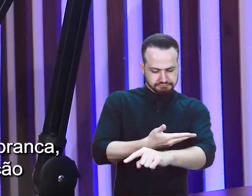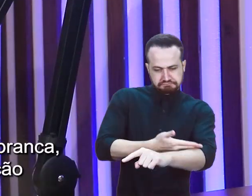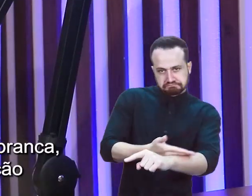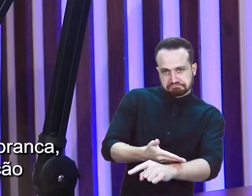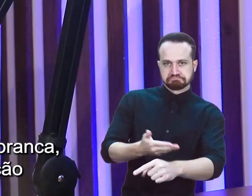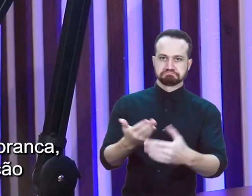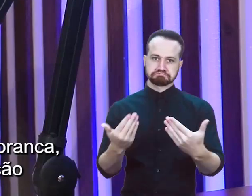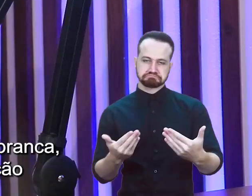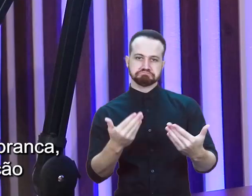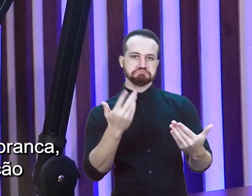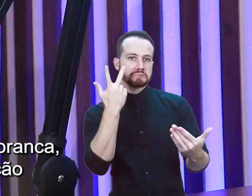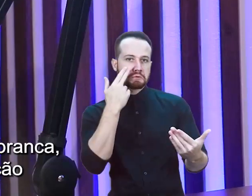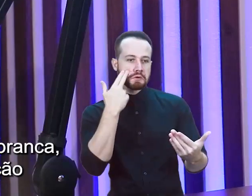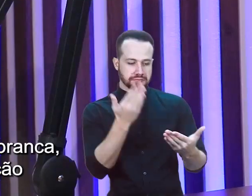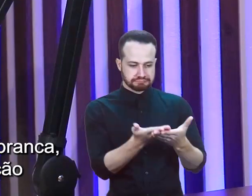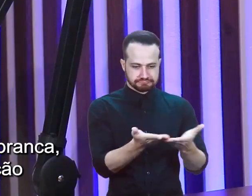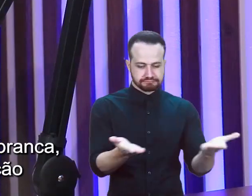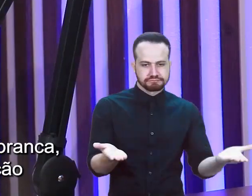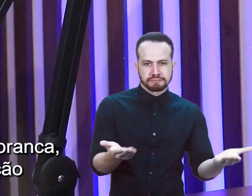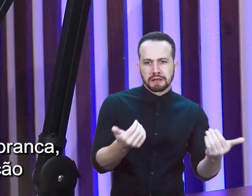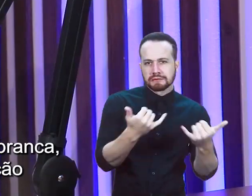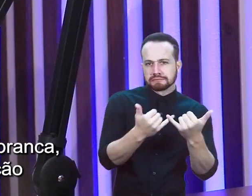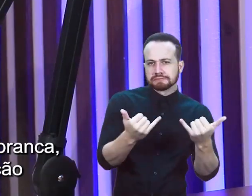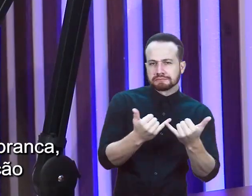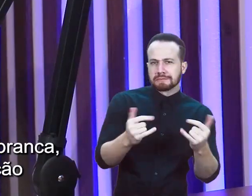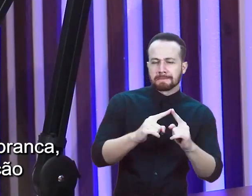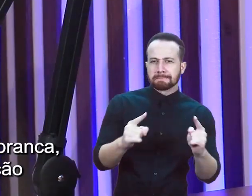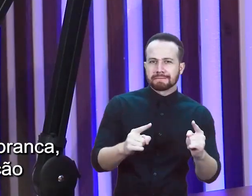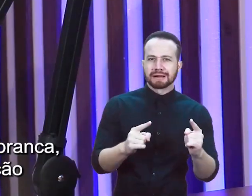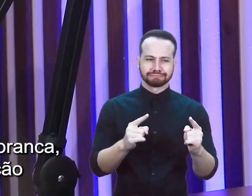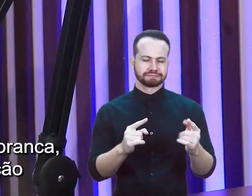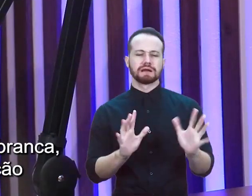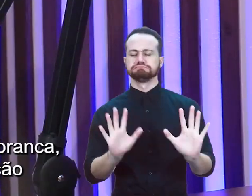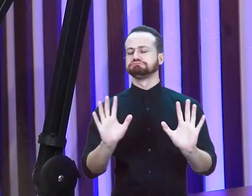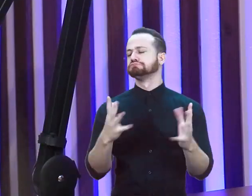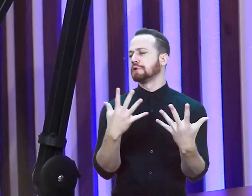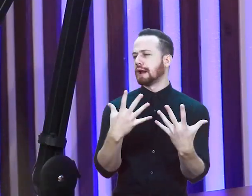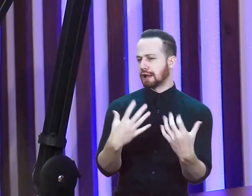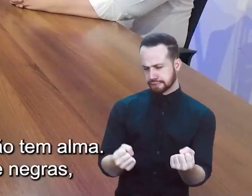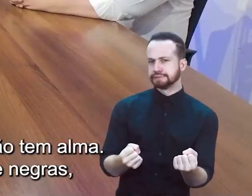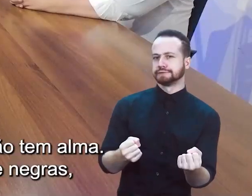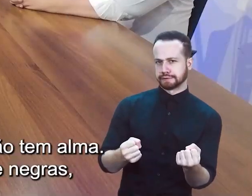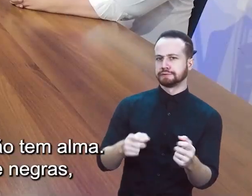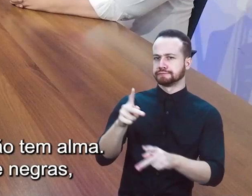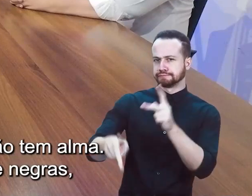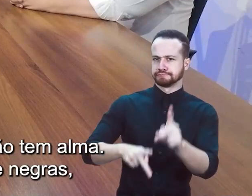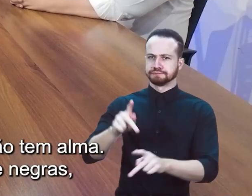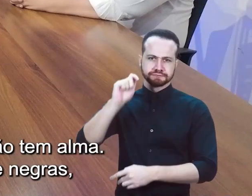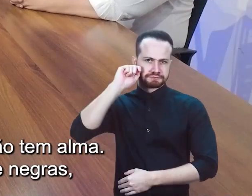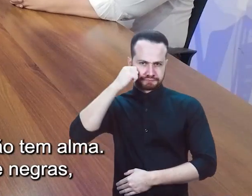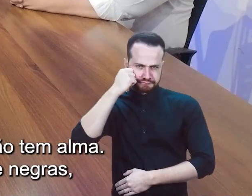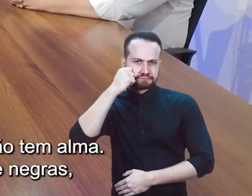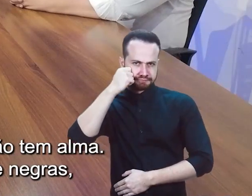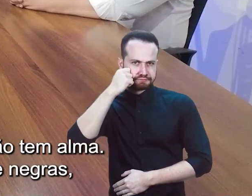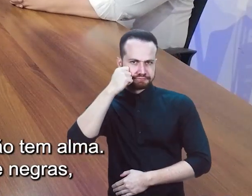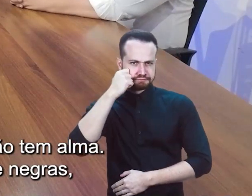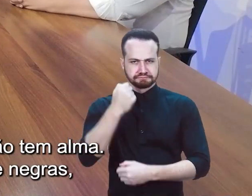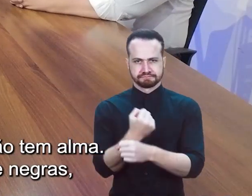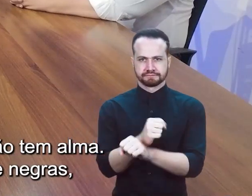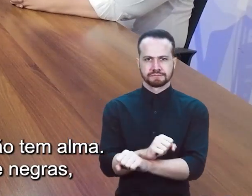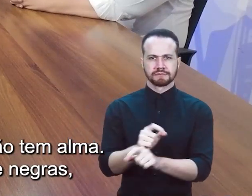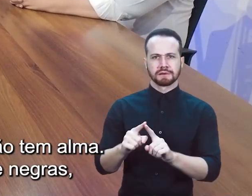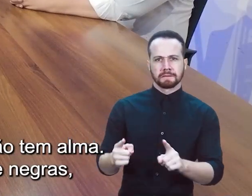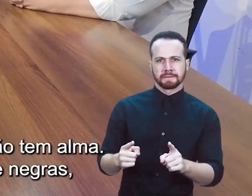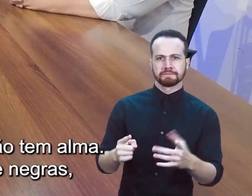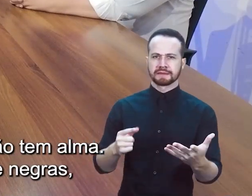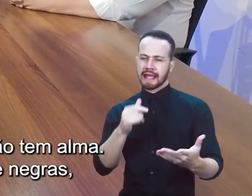pelo menos próxima da pele branca, mas que admitiu a escravização do povo preto. Inclusive... Com a teoria que negro